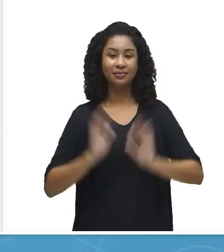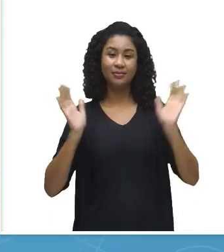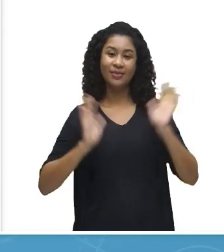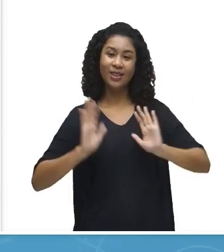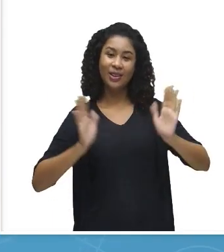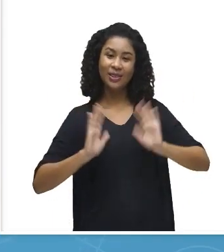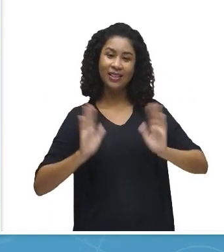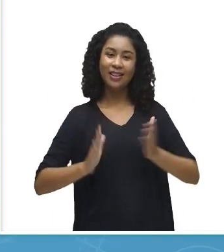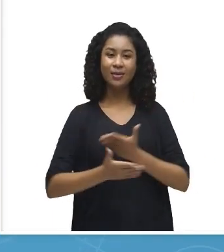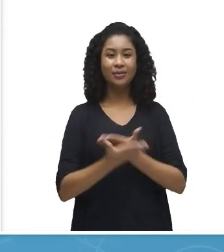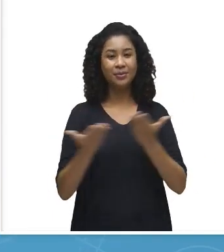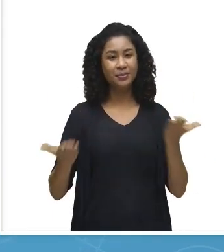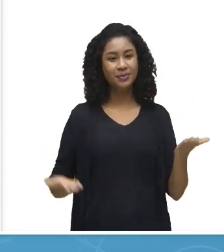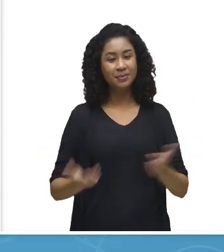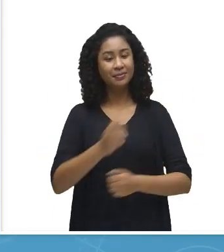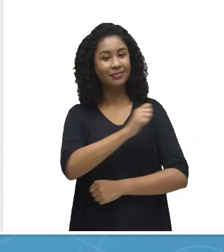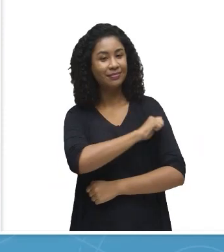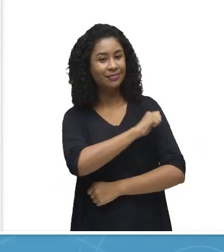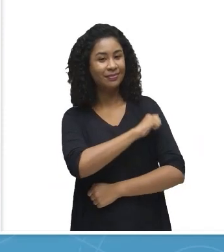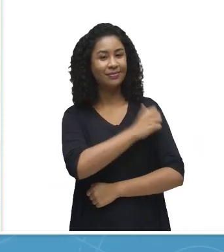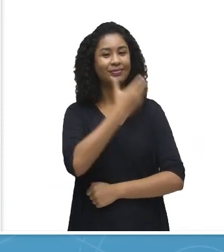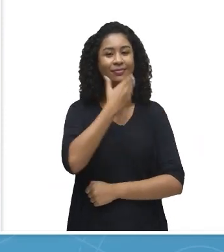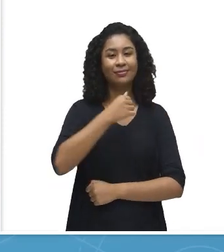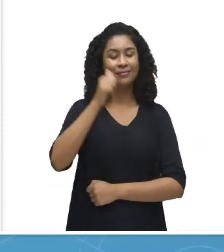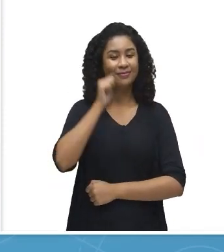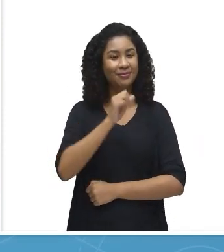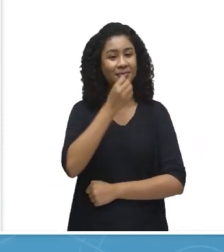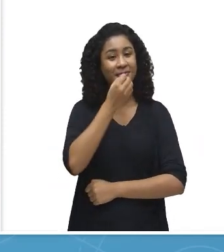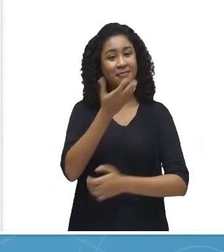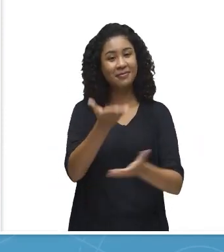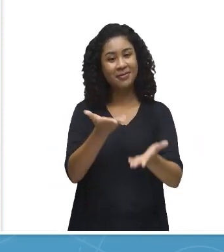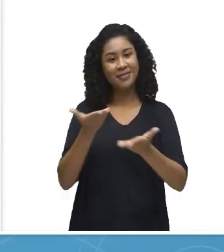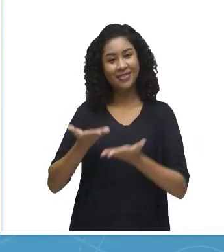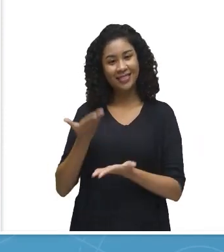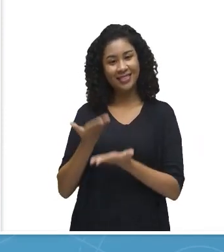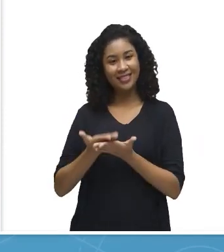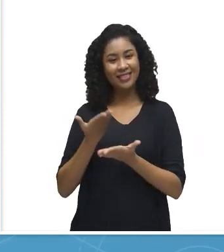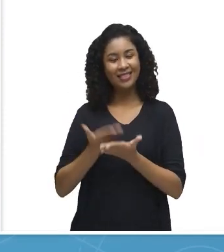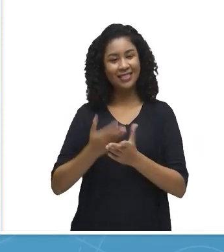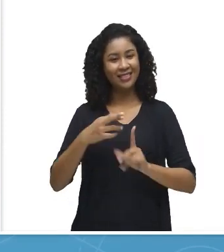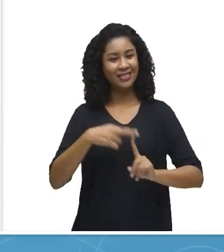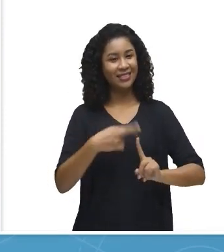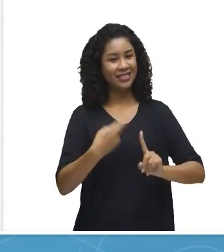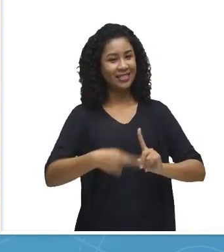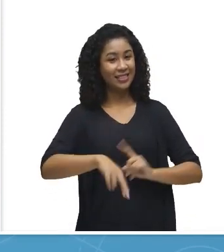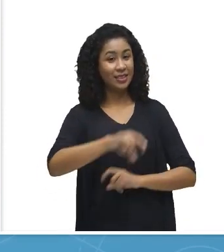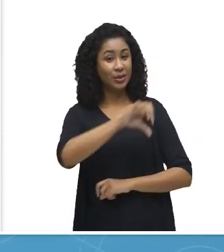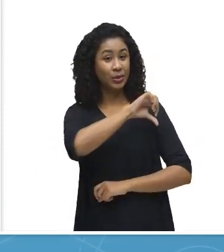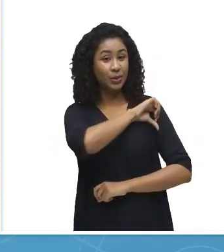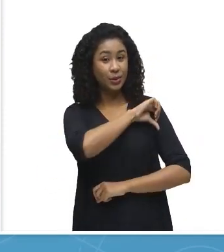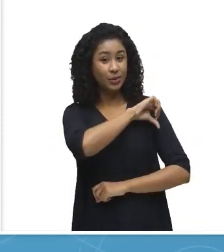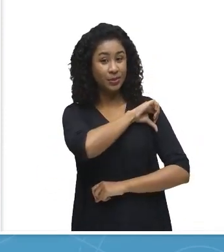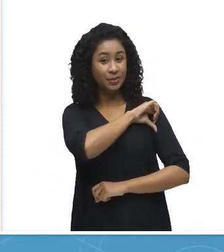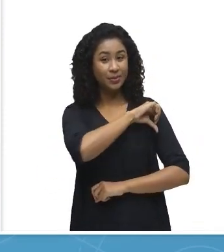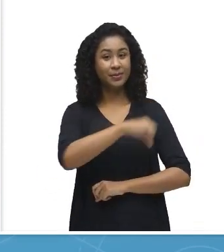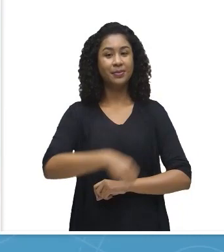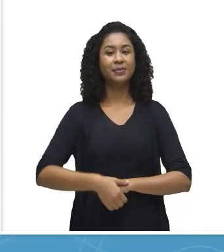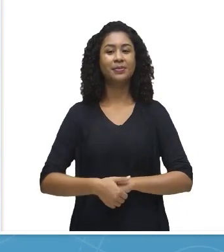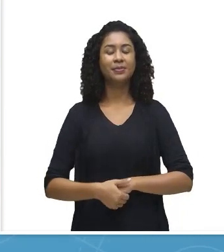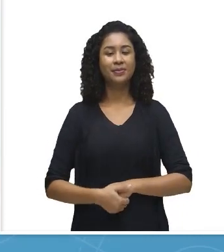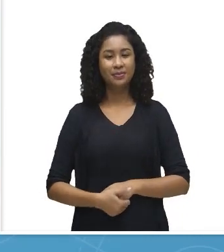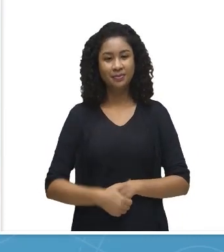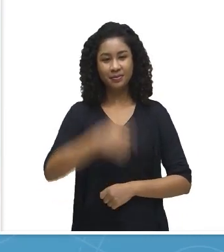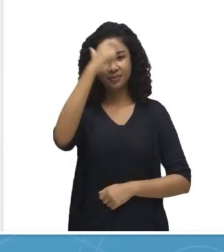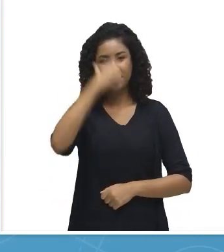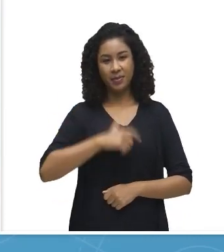Olá, meu caro aluno, minha cara aluna, seja bem-vindo e bem-vinda à nossa aula de ensino religioso, nono ano do ensino fundamental. Eu